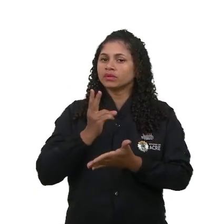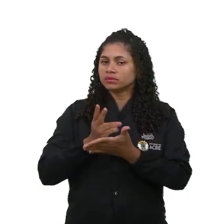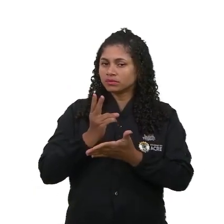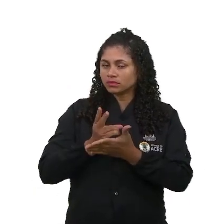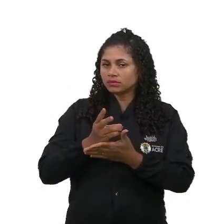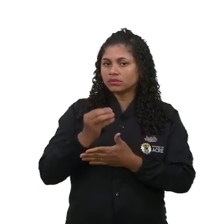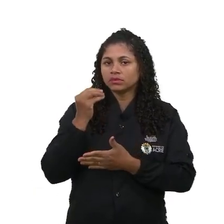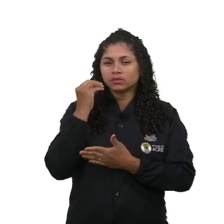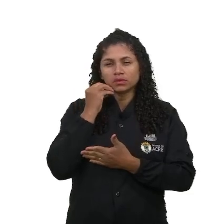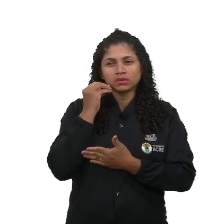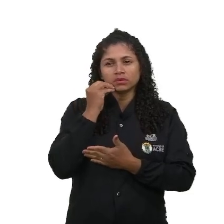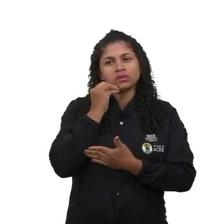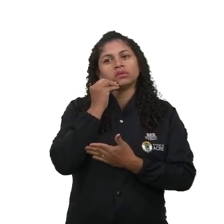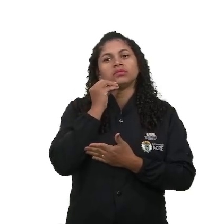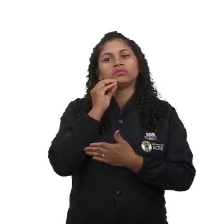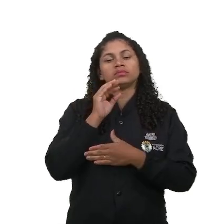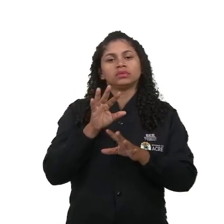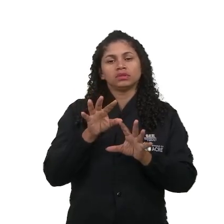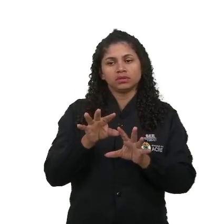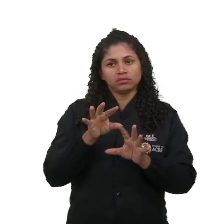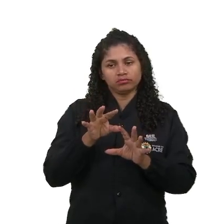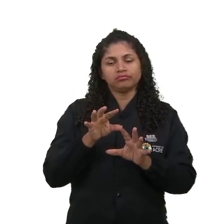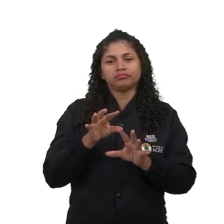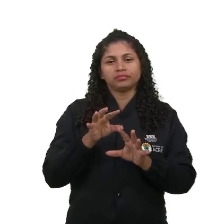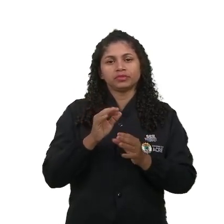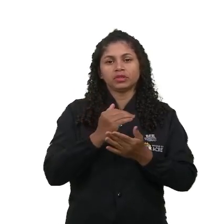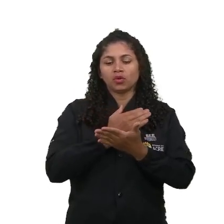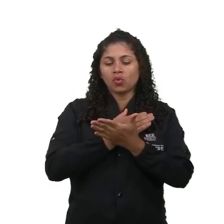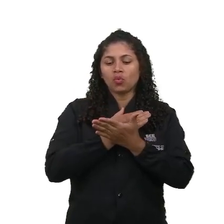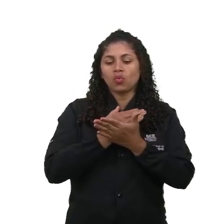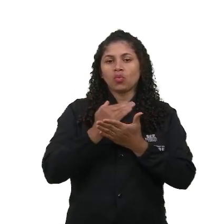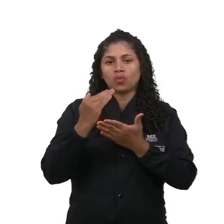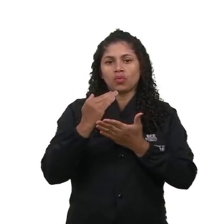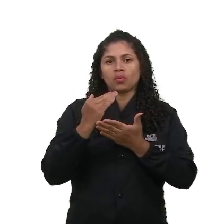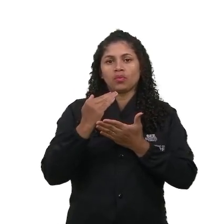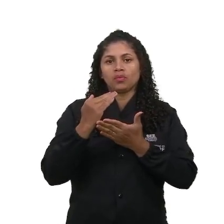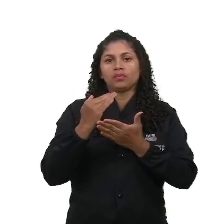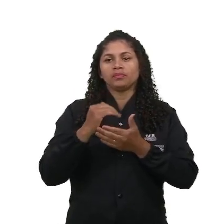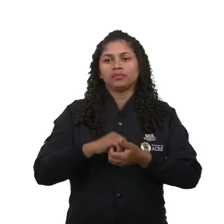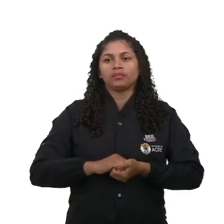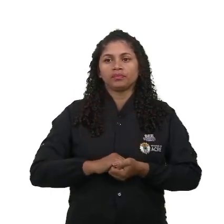um vetor na origem.